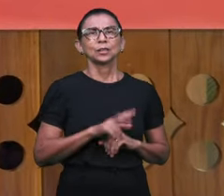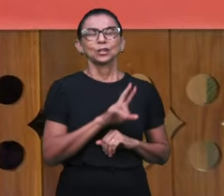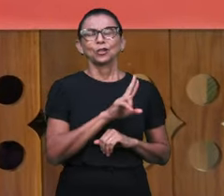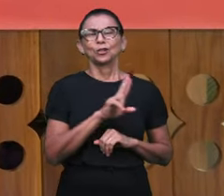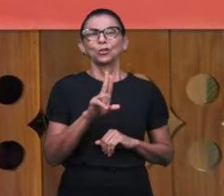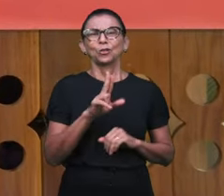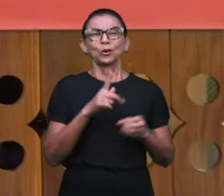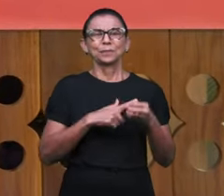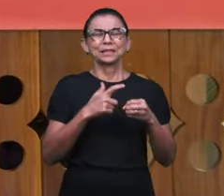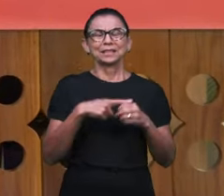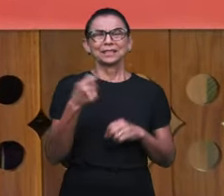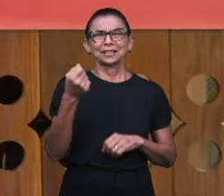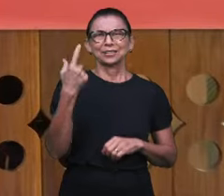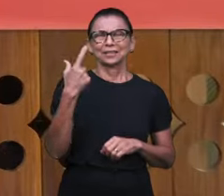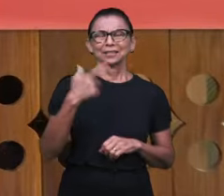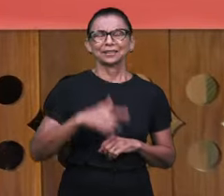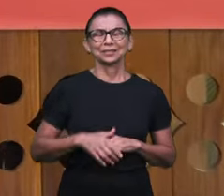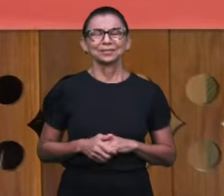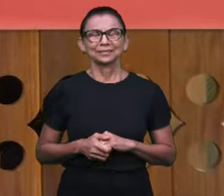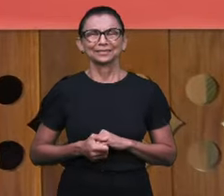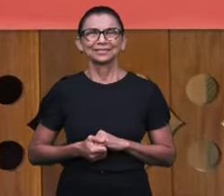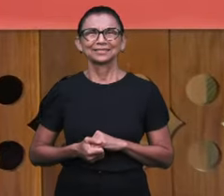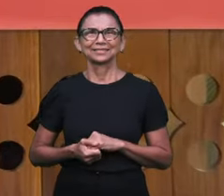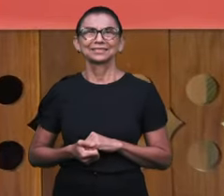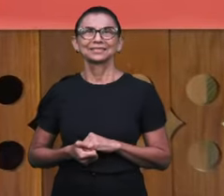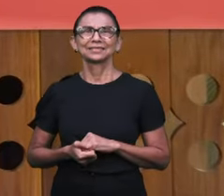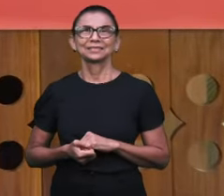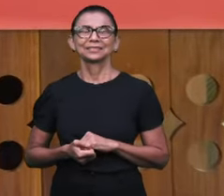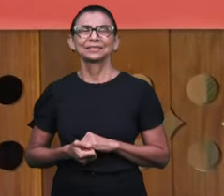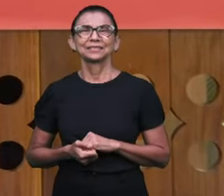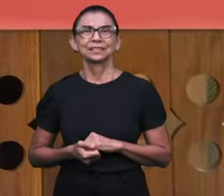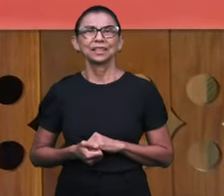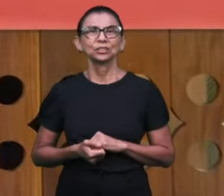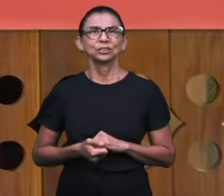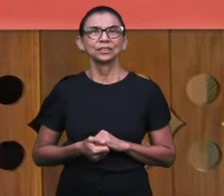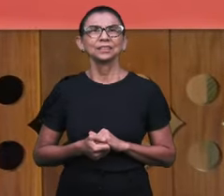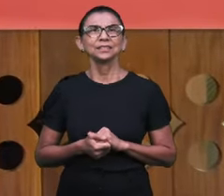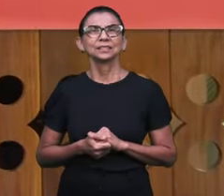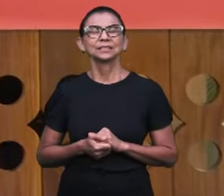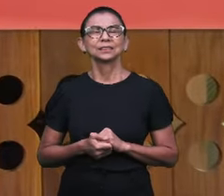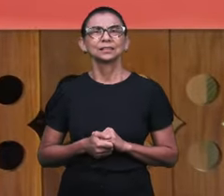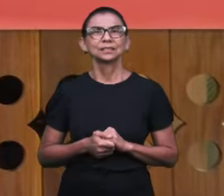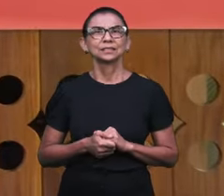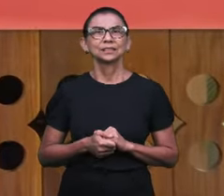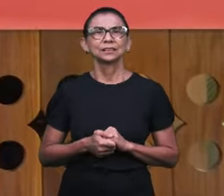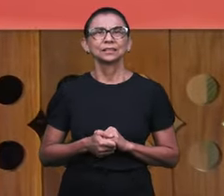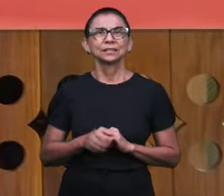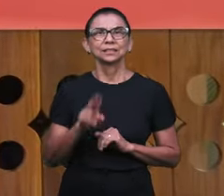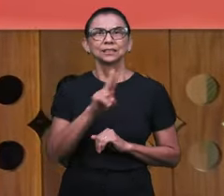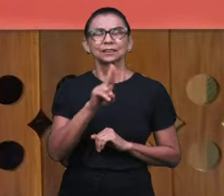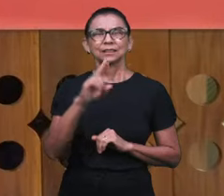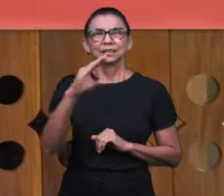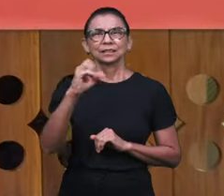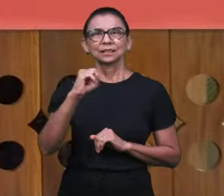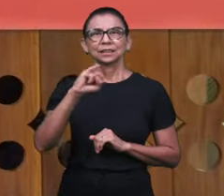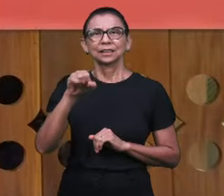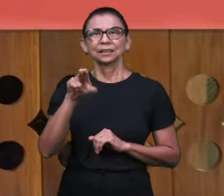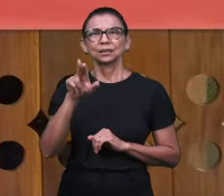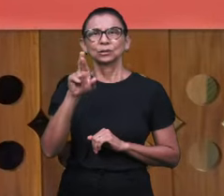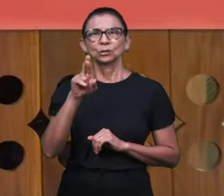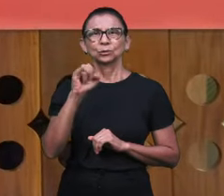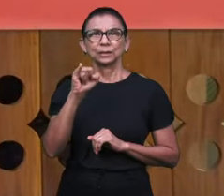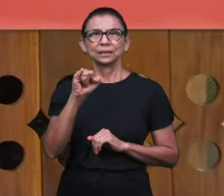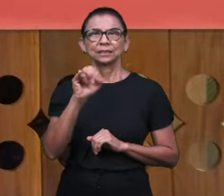abraço para os irmãos de Cajuri. Isso. Entendeu? Lá em Minas Gerais, tá dado um abraço aí aos irmãos queridos de Cajuri. E queremos